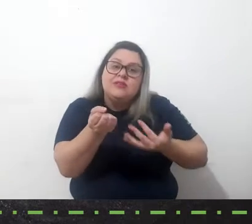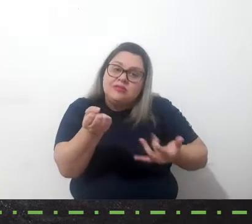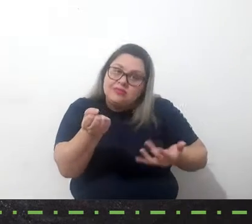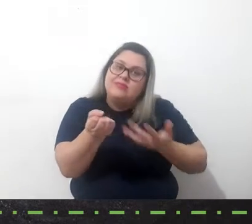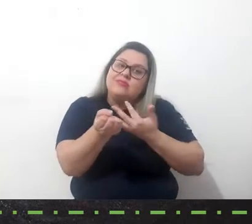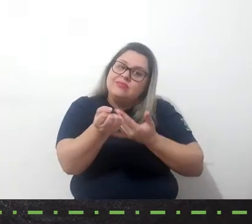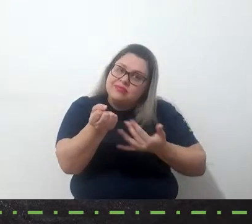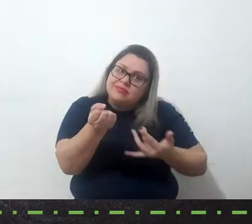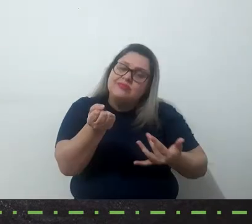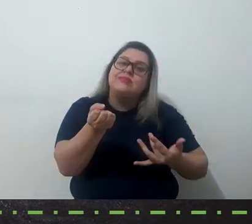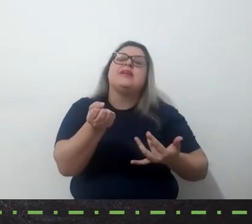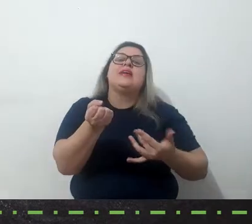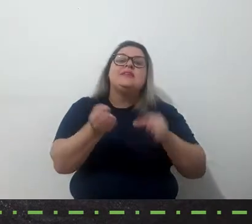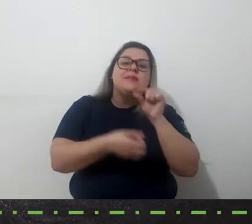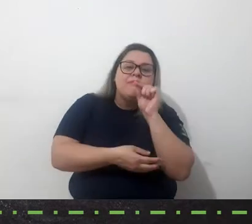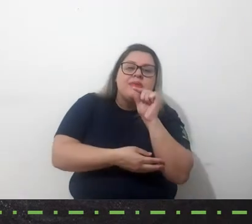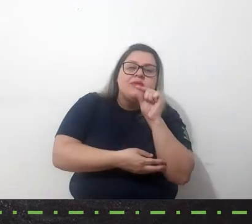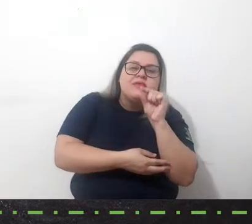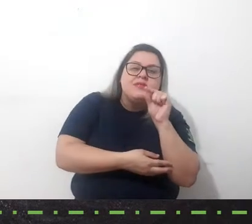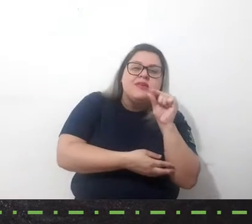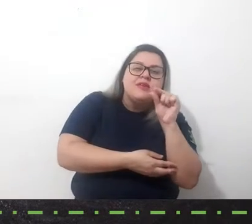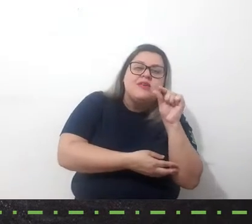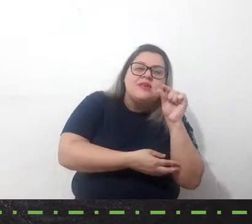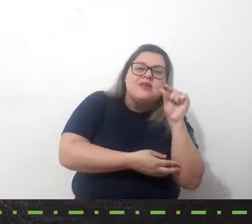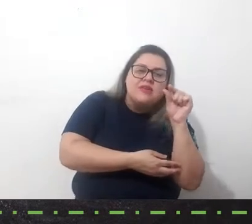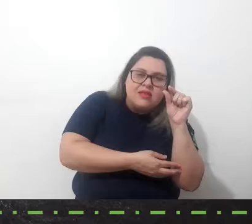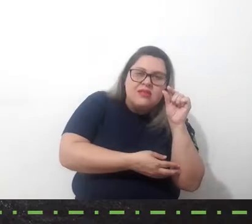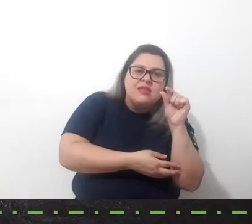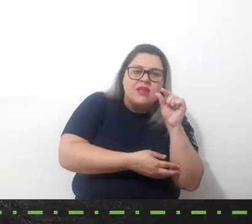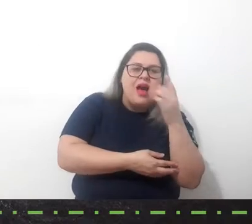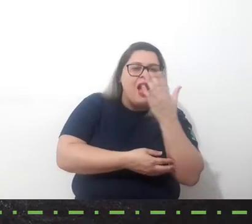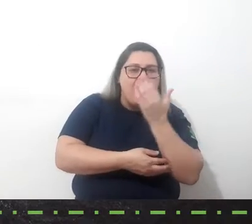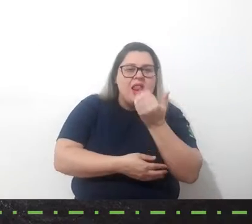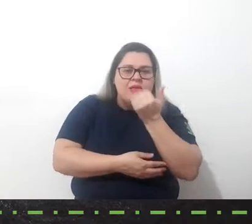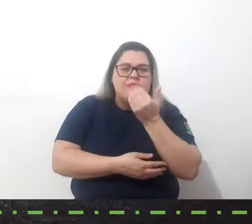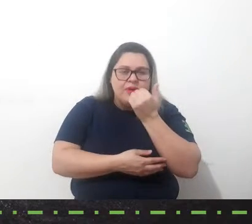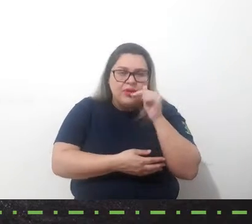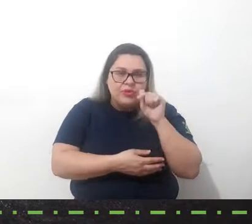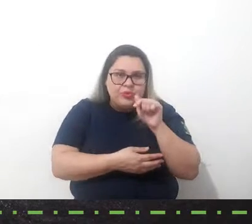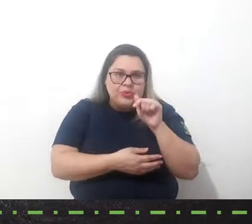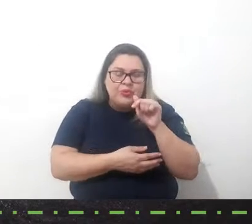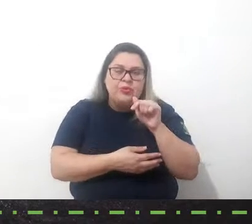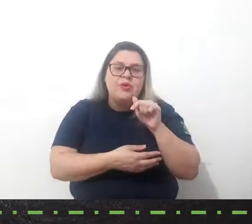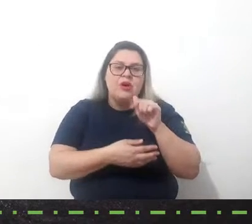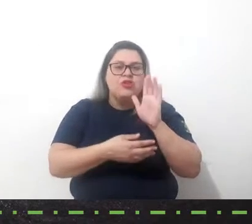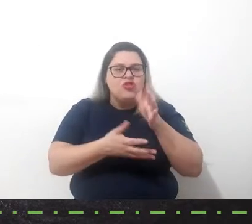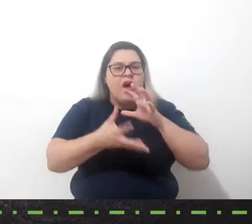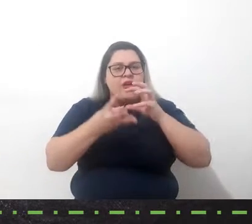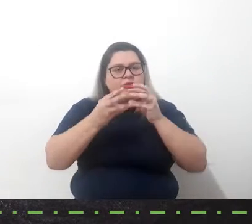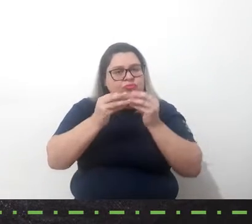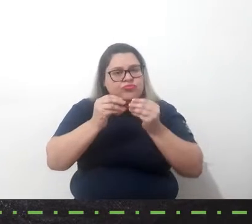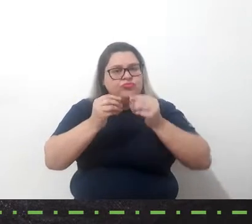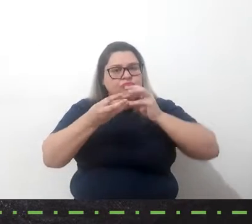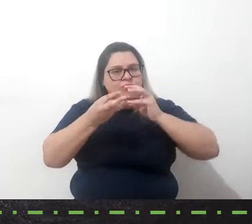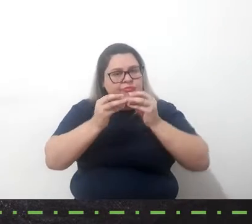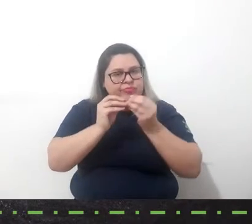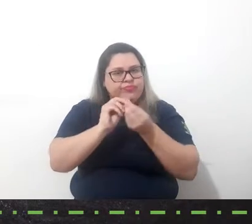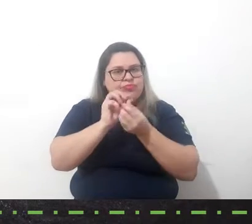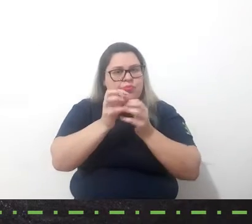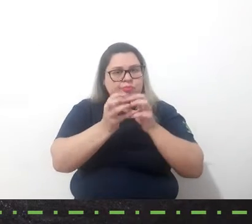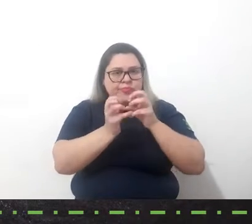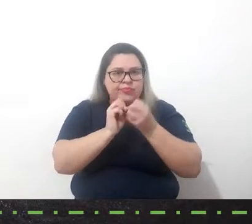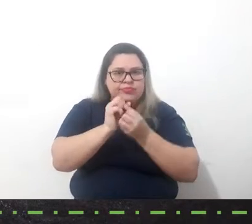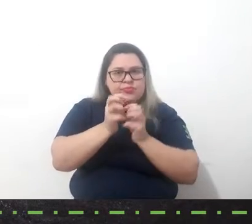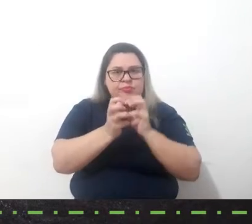sanguínea. E essas pequenas partículazinhas de alimento, tá? Que foram digeridas, elas